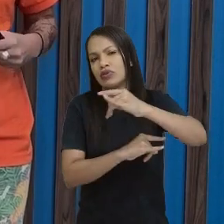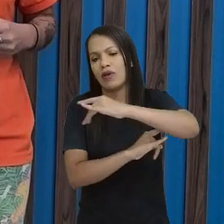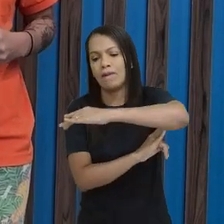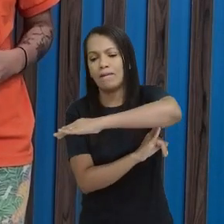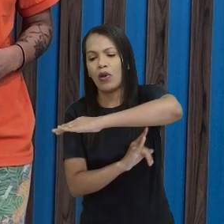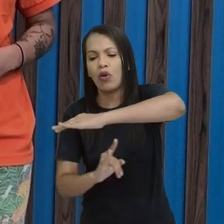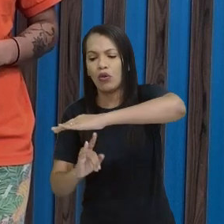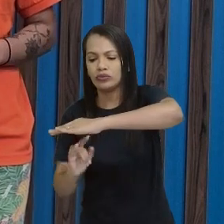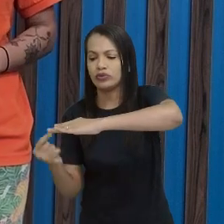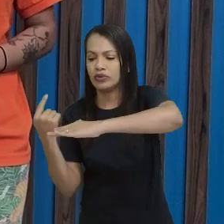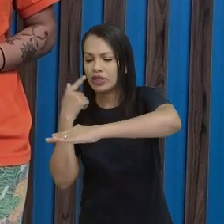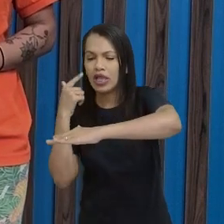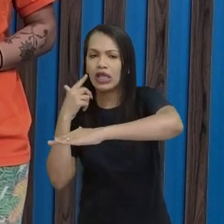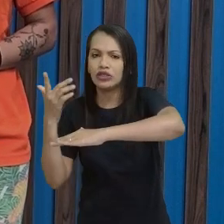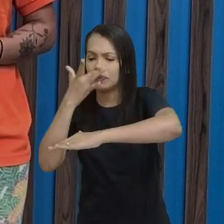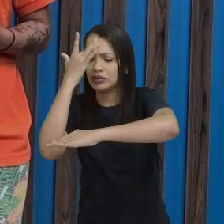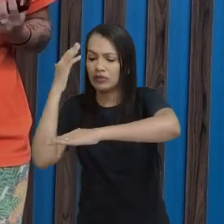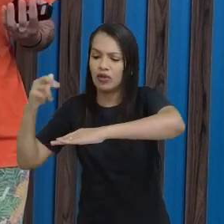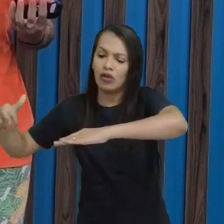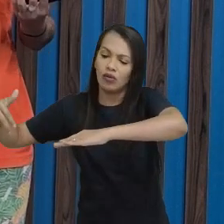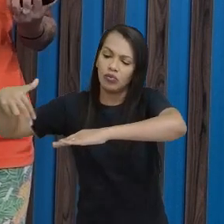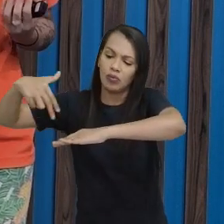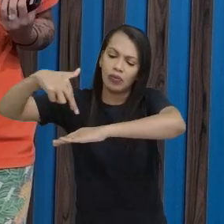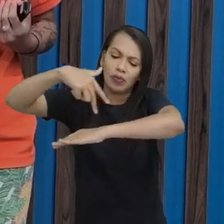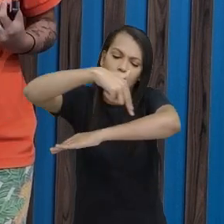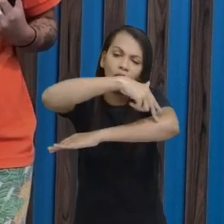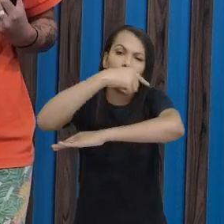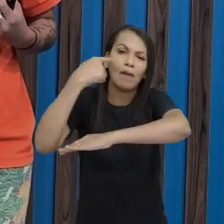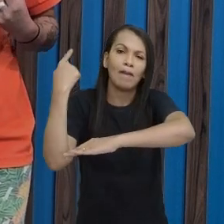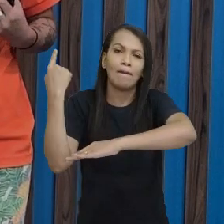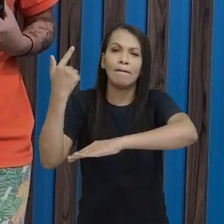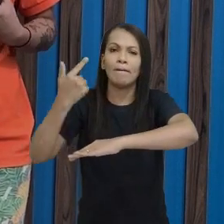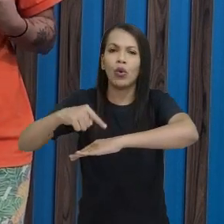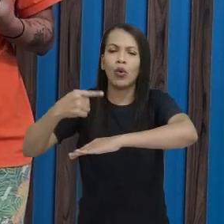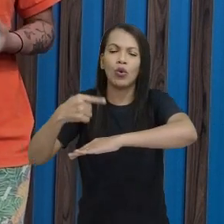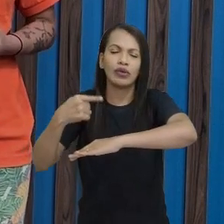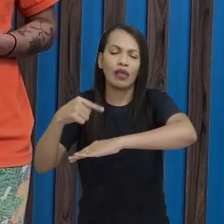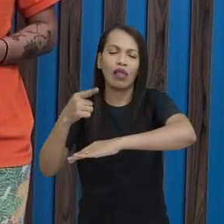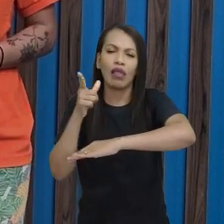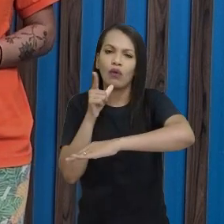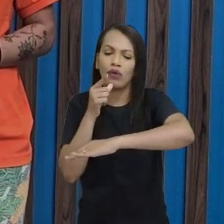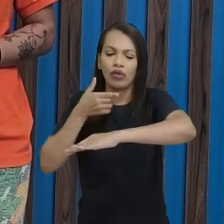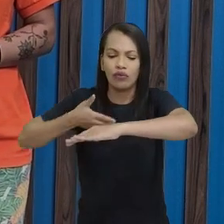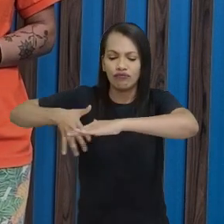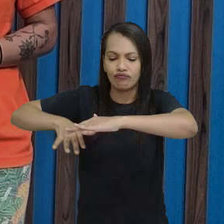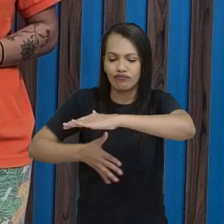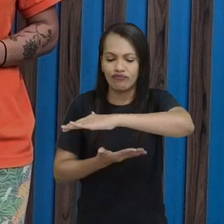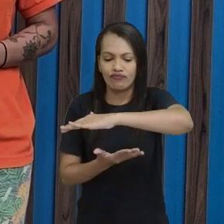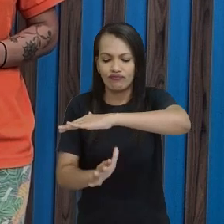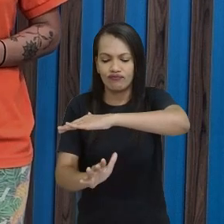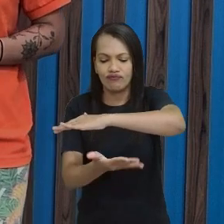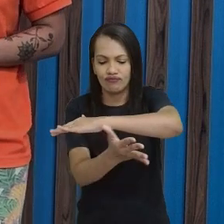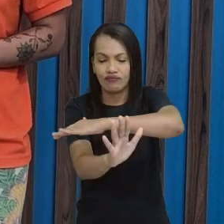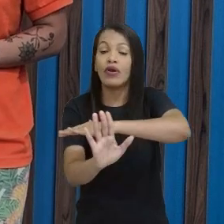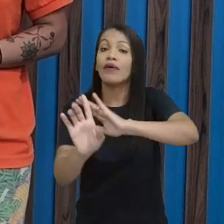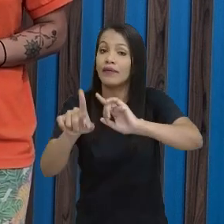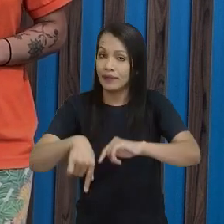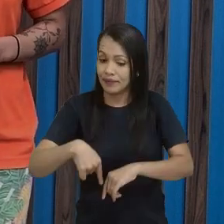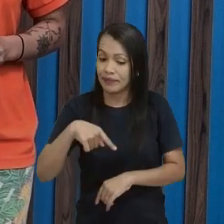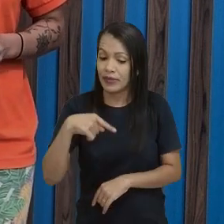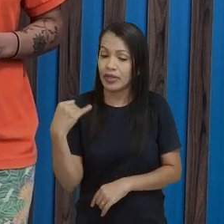Agreste, ao Sertão, certo? Então, veja que a relevância desse